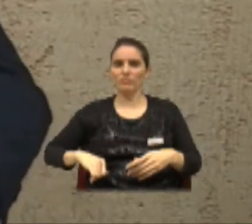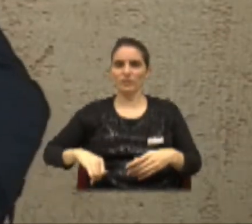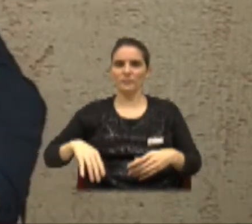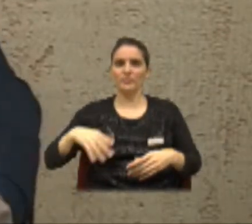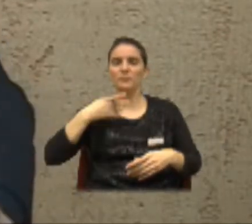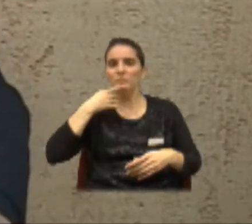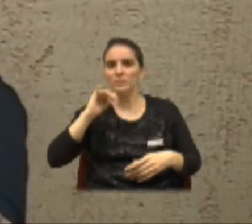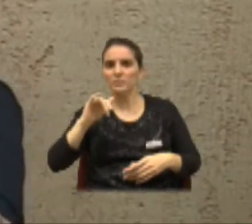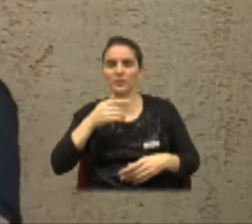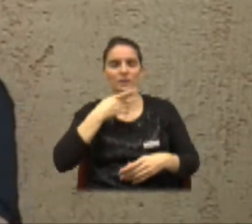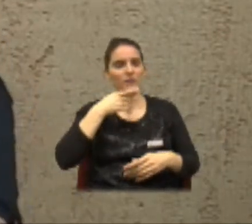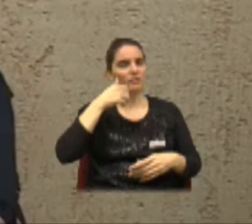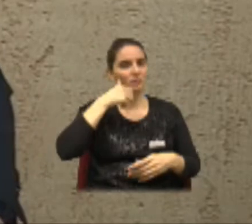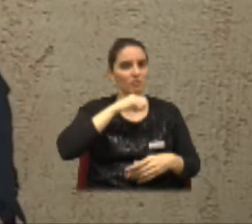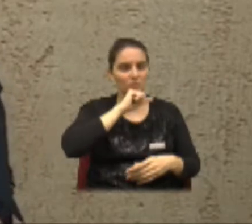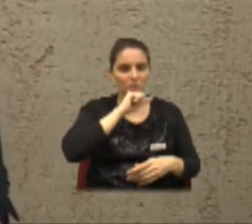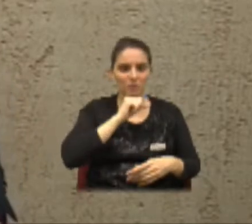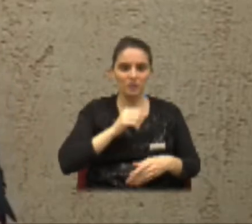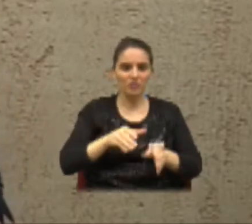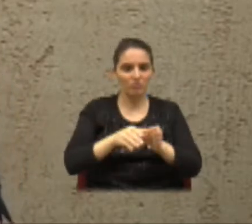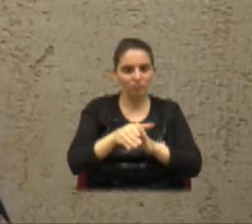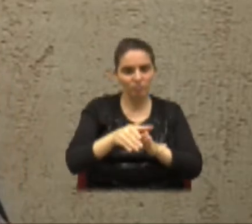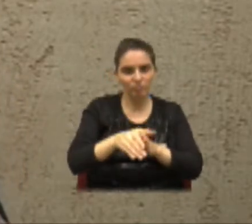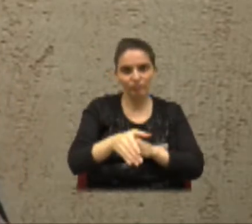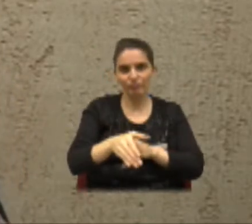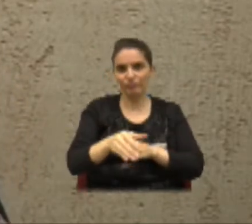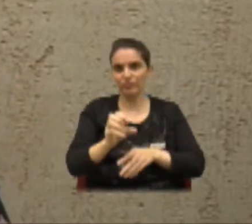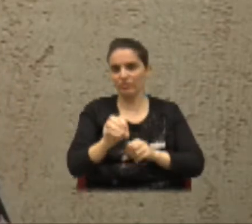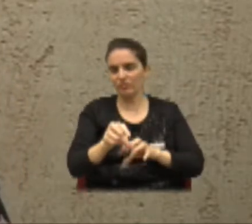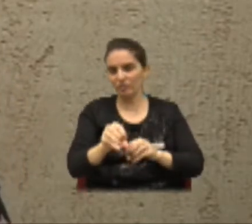usar a criança como forma de punição